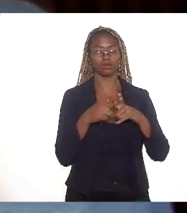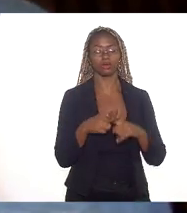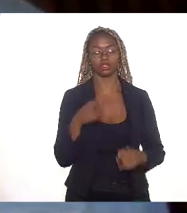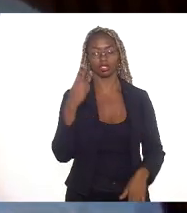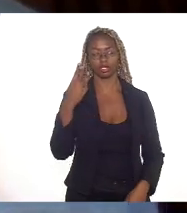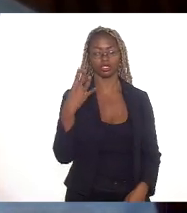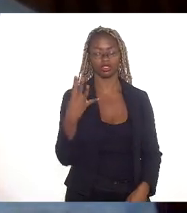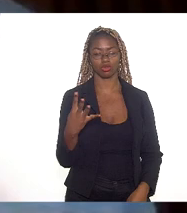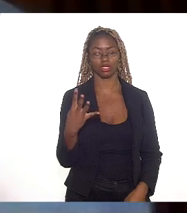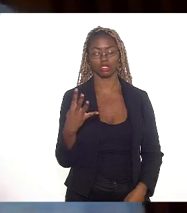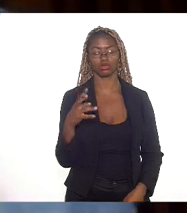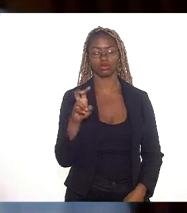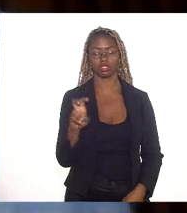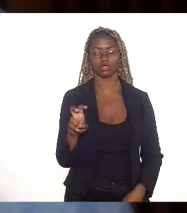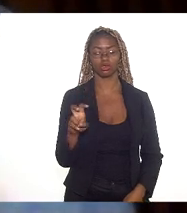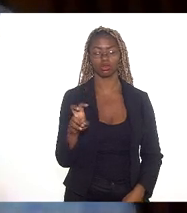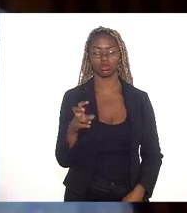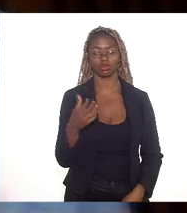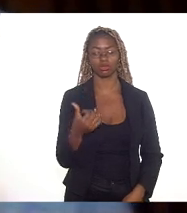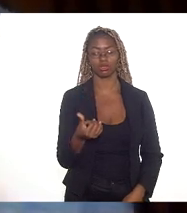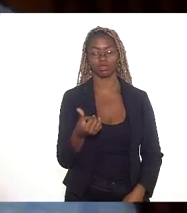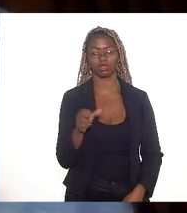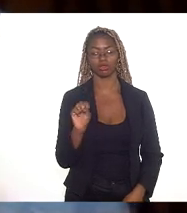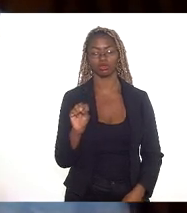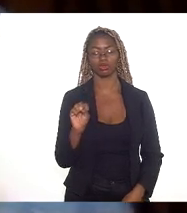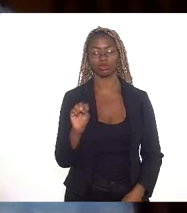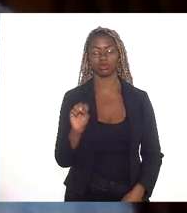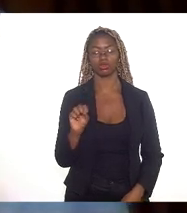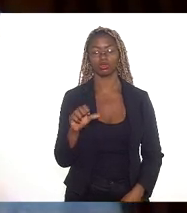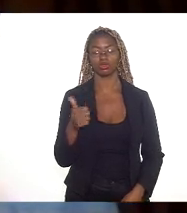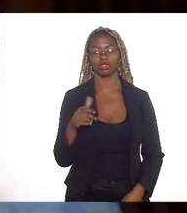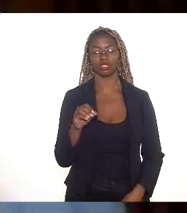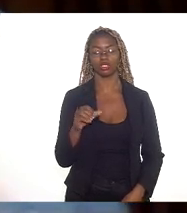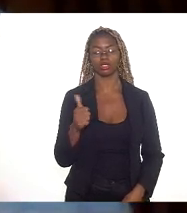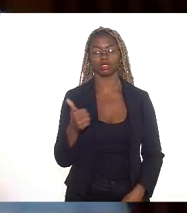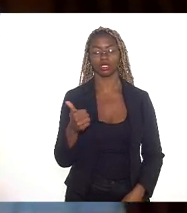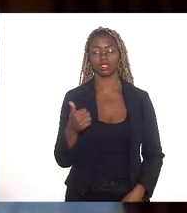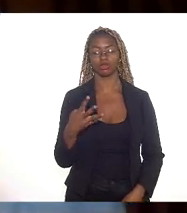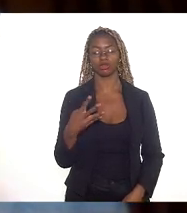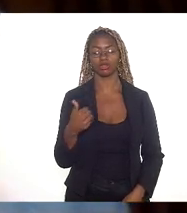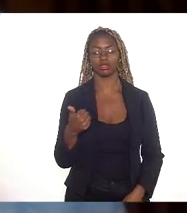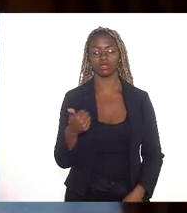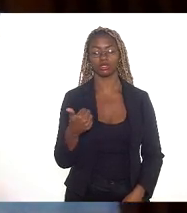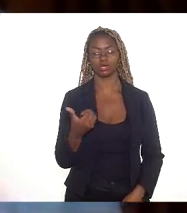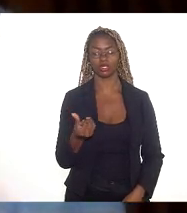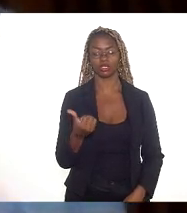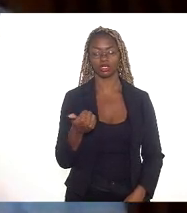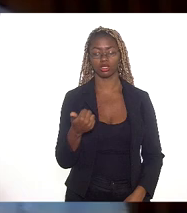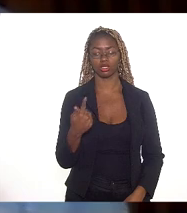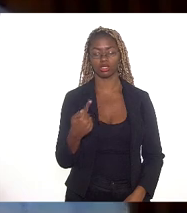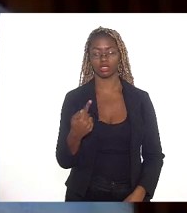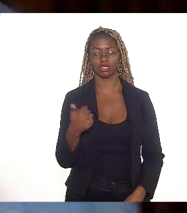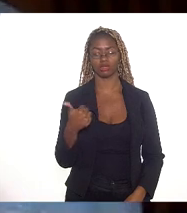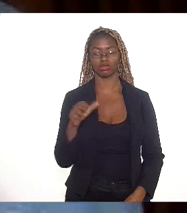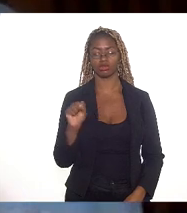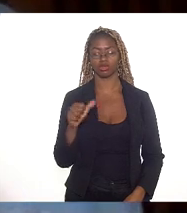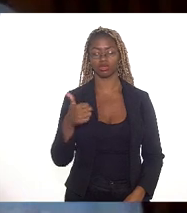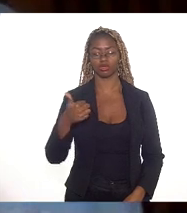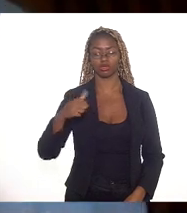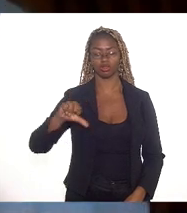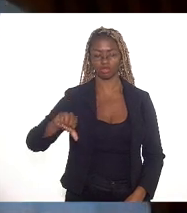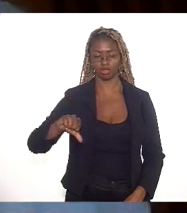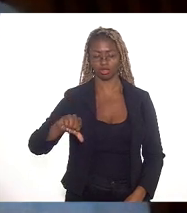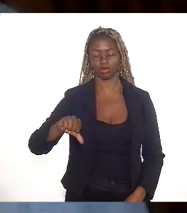3, 4, 5, 8, 10, 14, 16, 17, 18 e